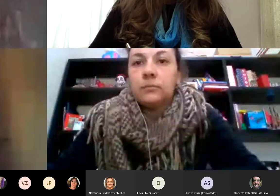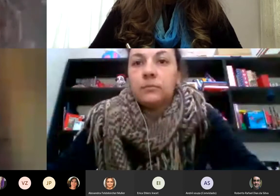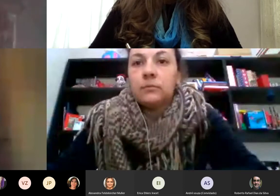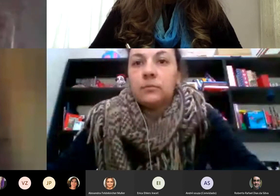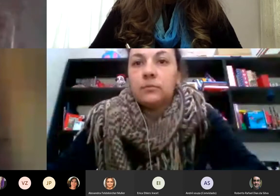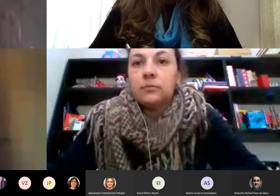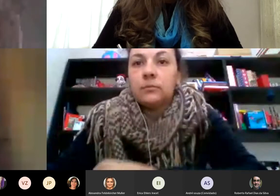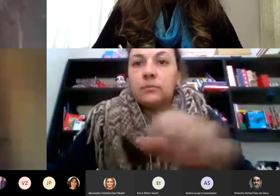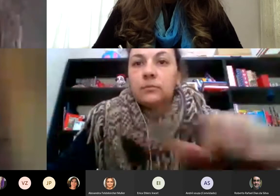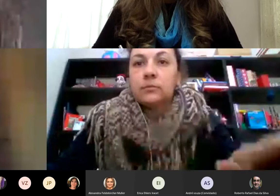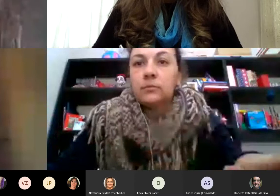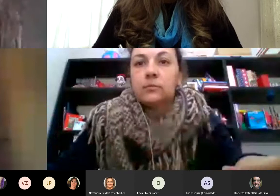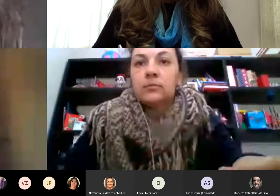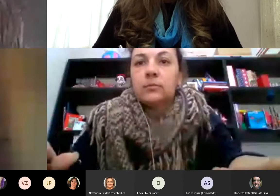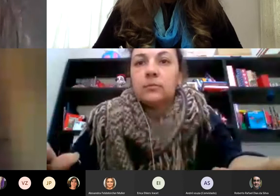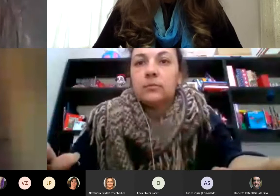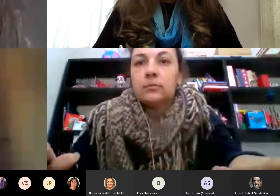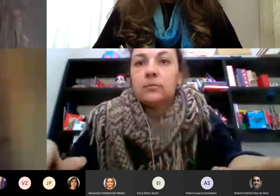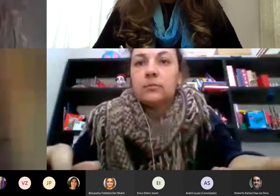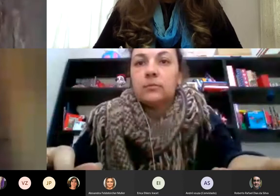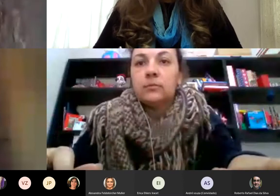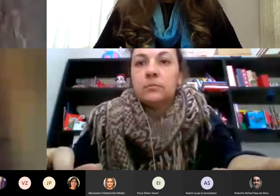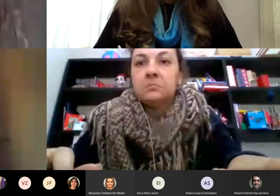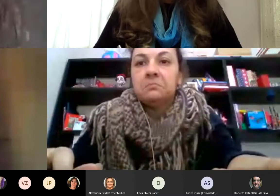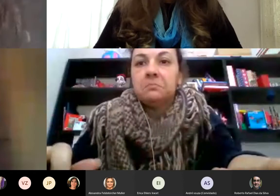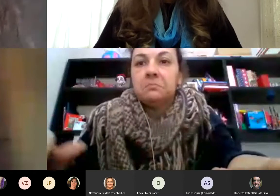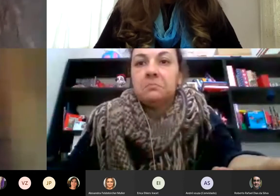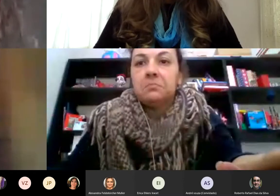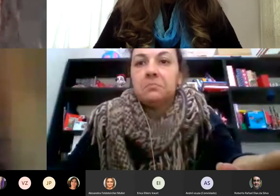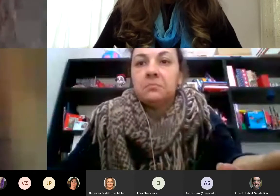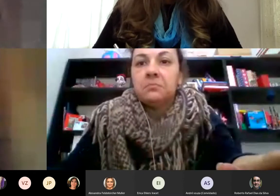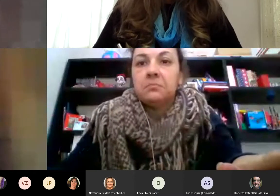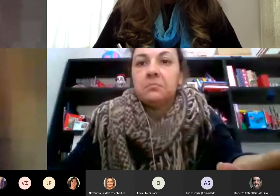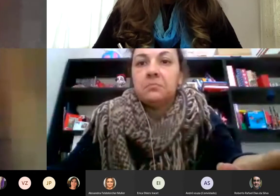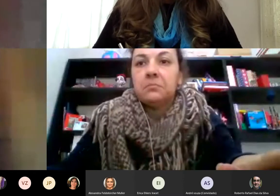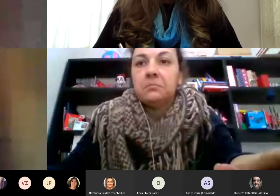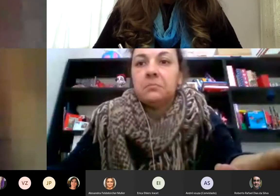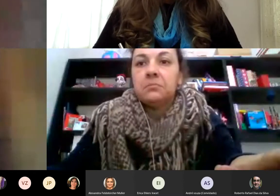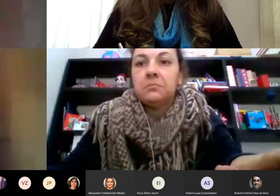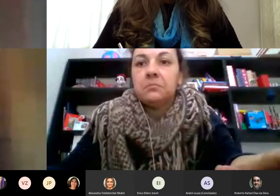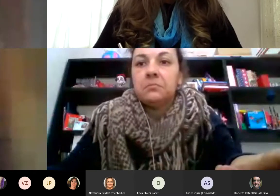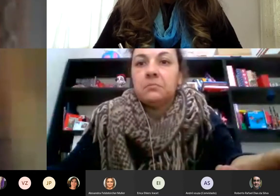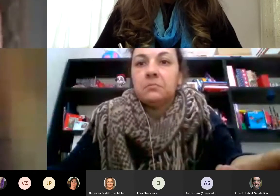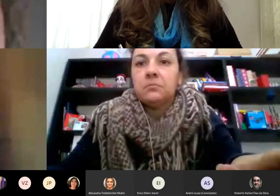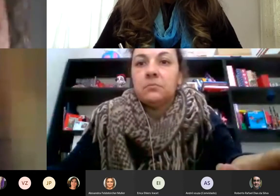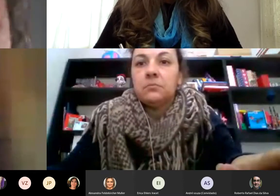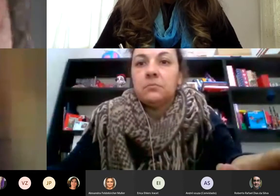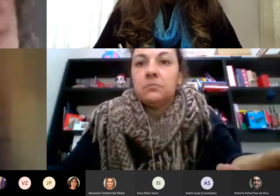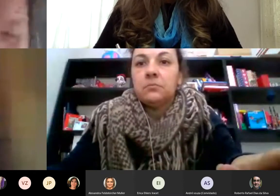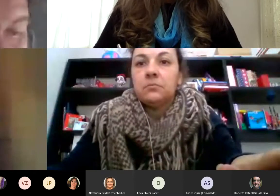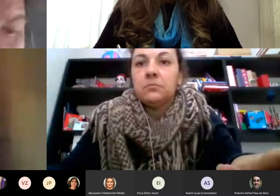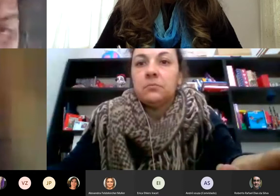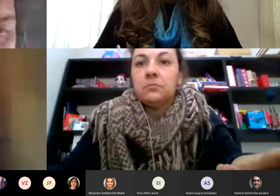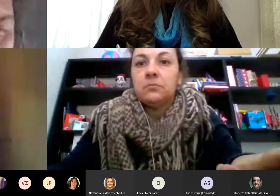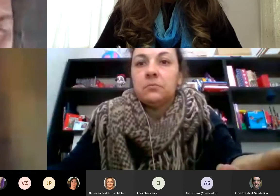ambiente, de uma forma muito rápida, é muito mais profetosa que o próprio mamífero, que ao contrário